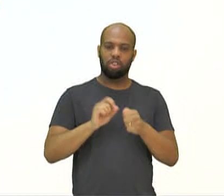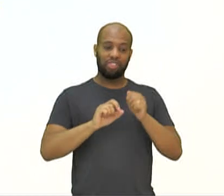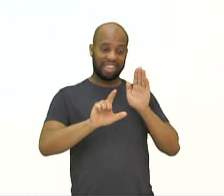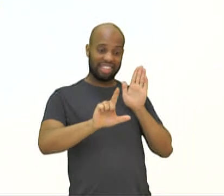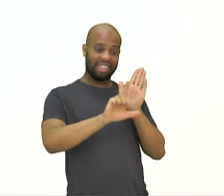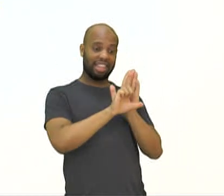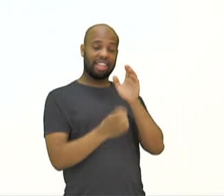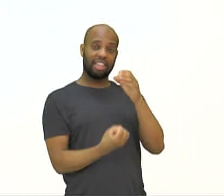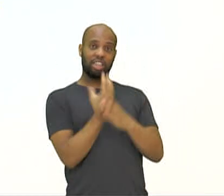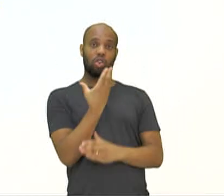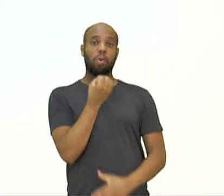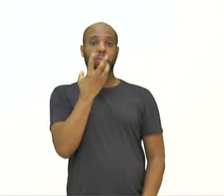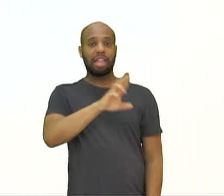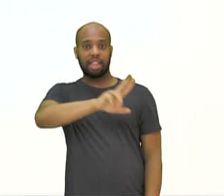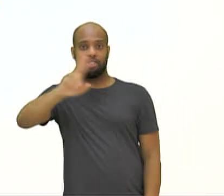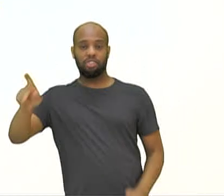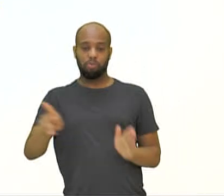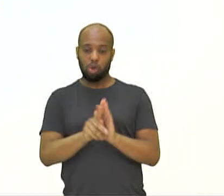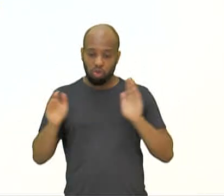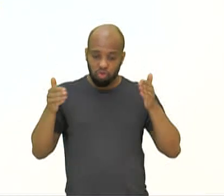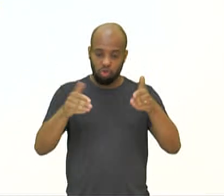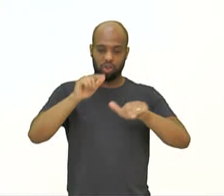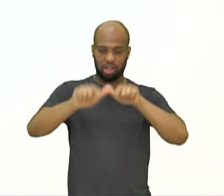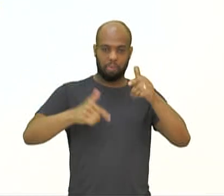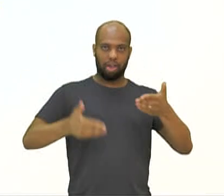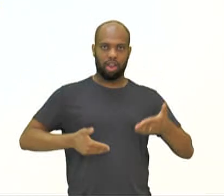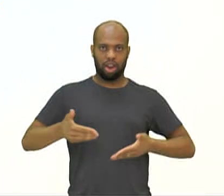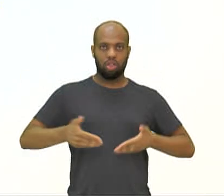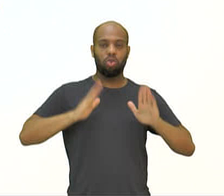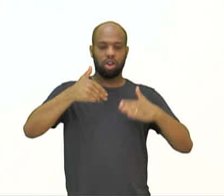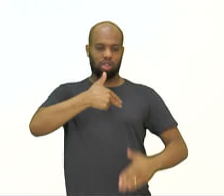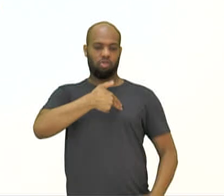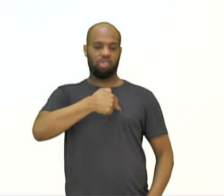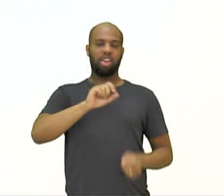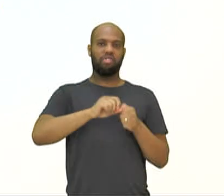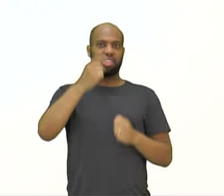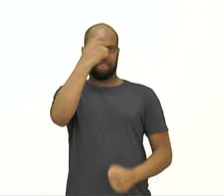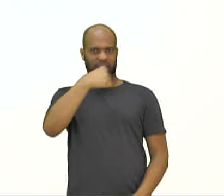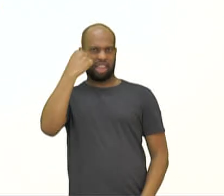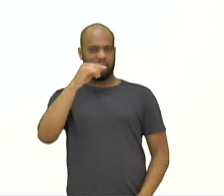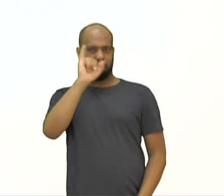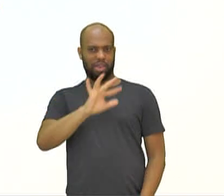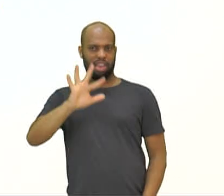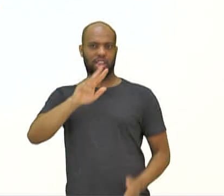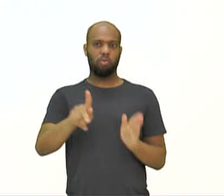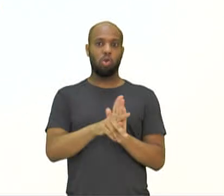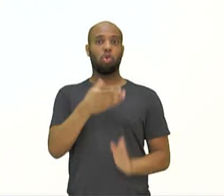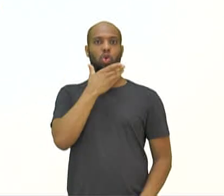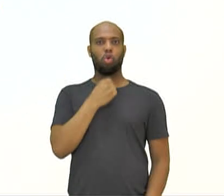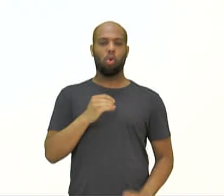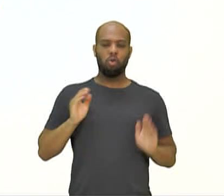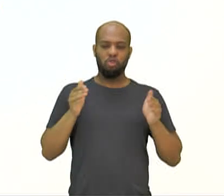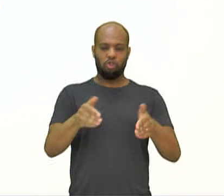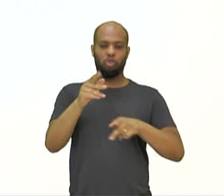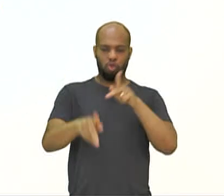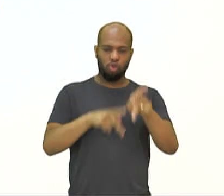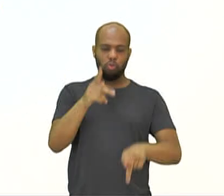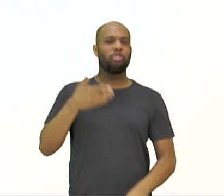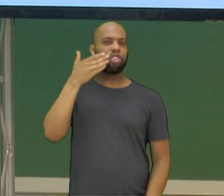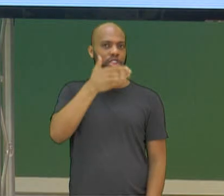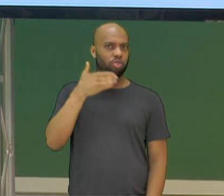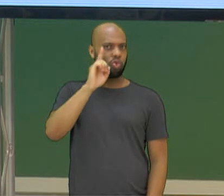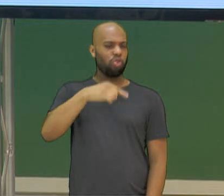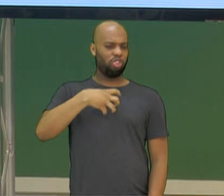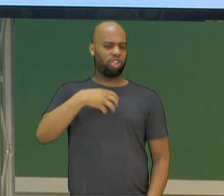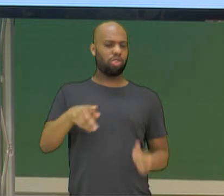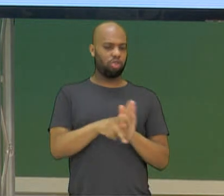leis que vão beneficiar o trabalhador. Assim, Vargas constituiu uma imagem de homem do povo. Seus discursos são a prova desta manobra